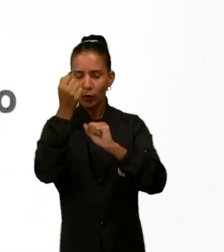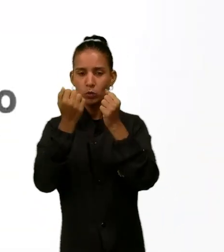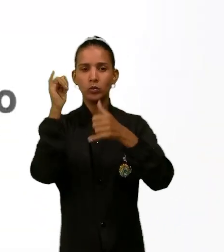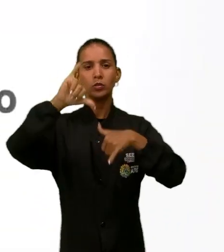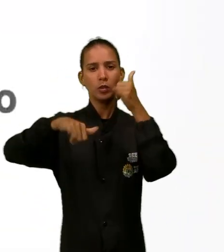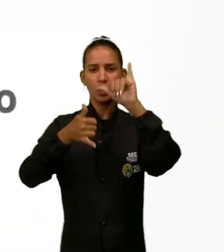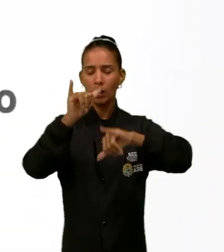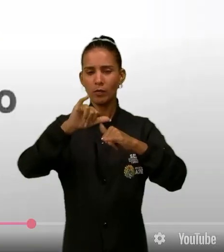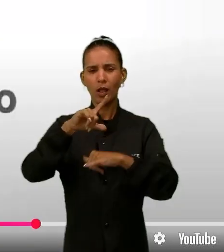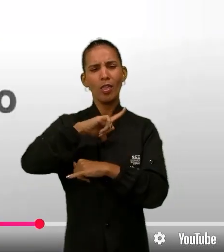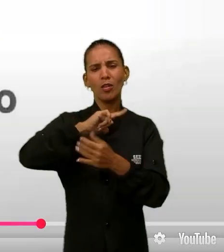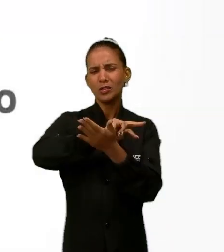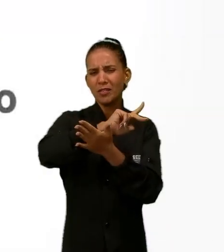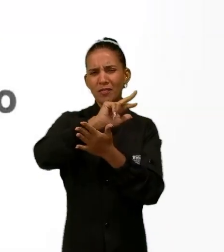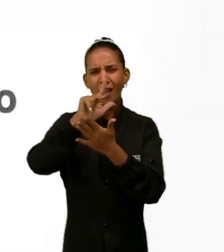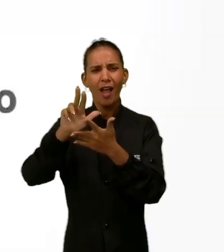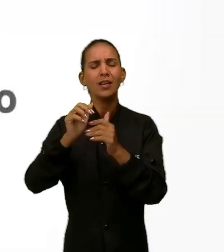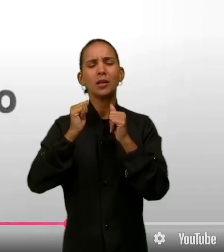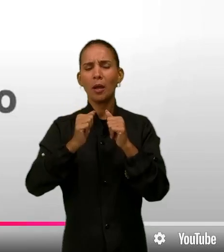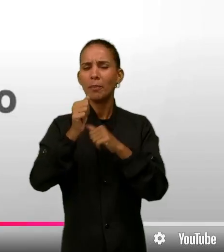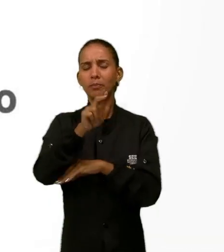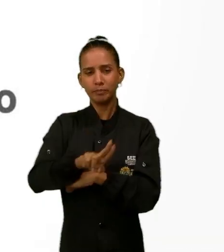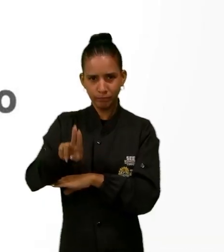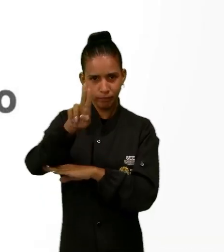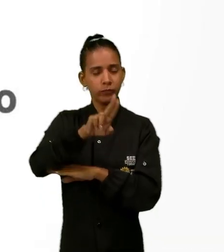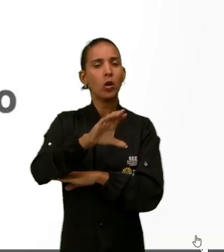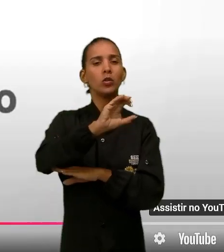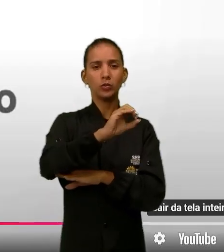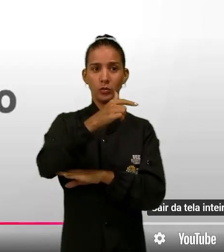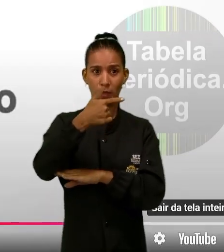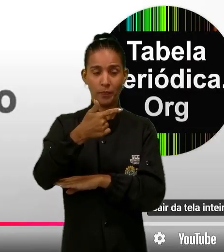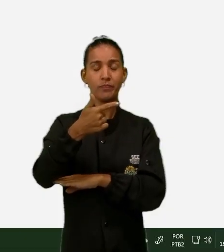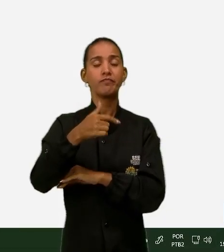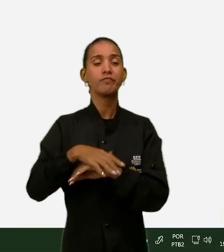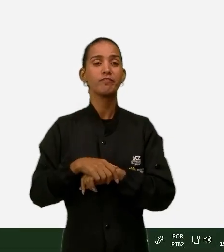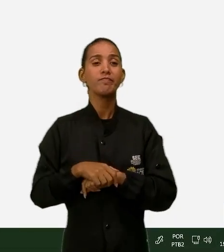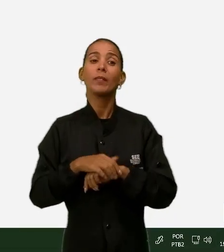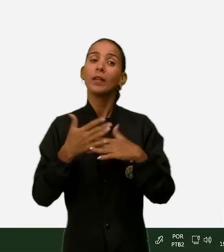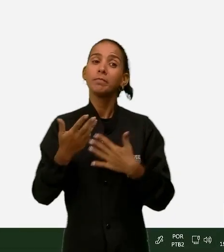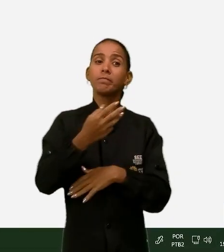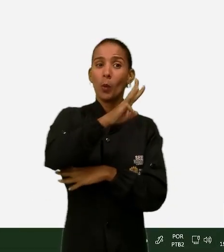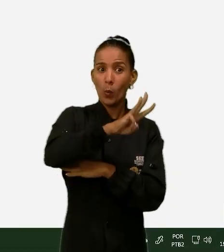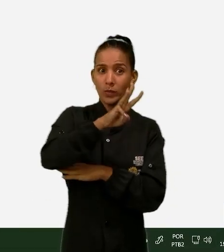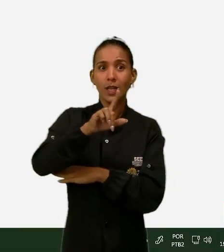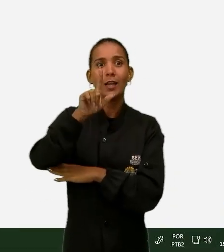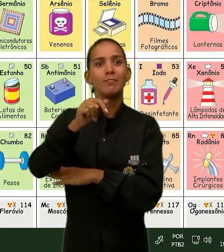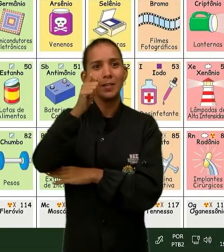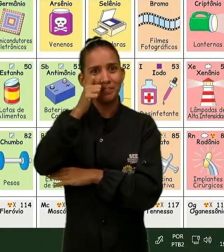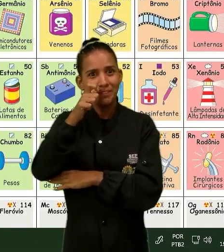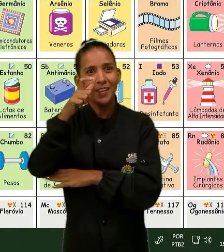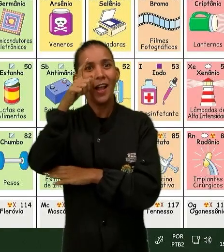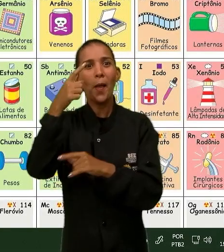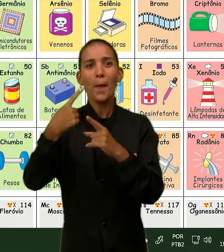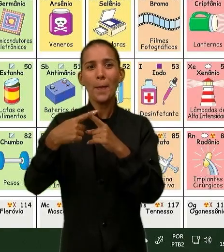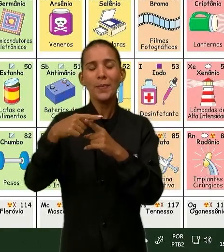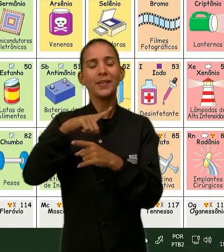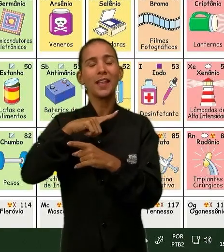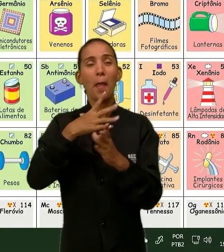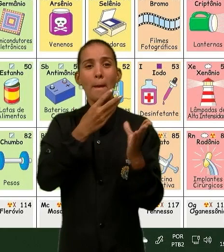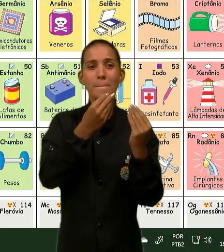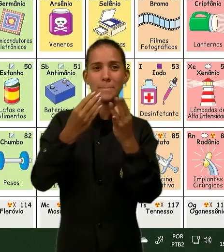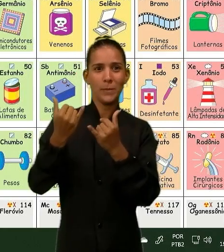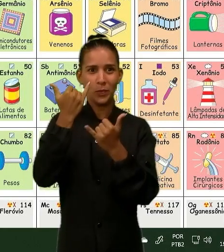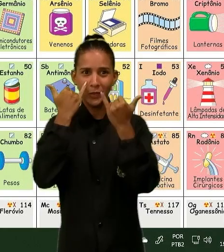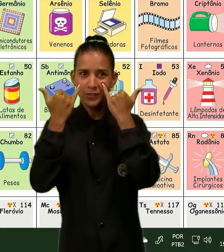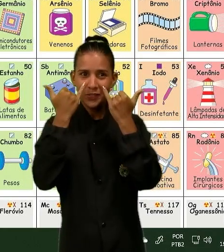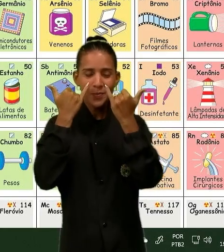entre outras funcionalidades. Então esse site é bem interessante, porque para todos os elementos ali da tabela